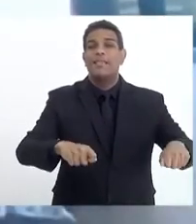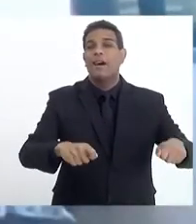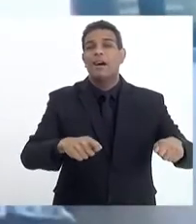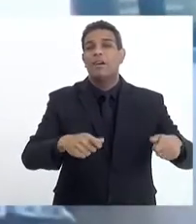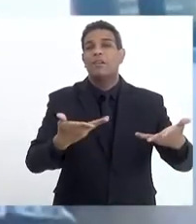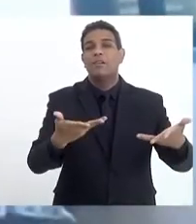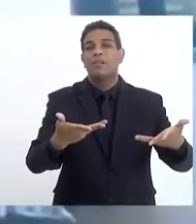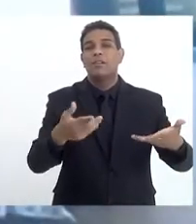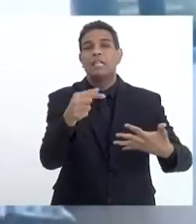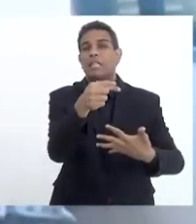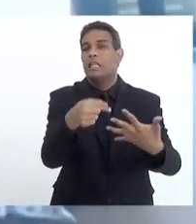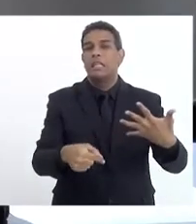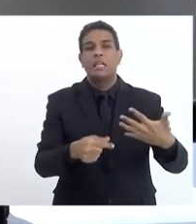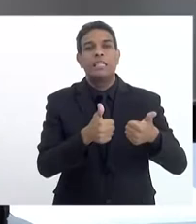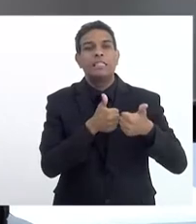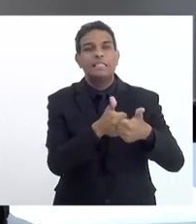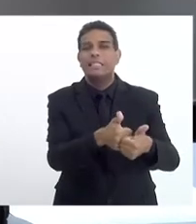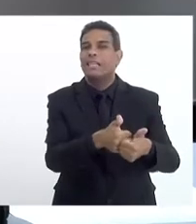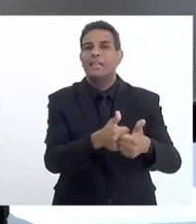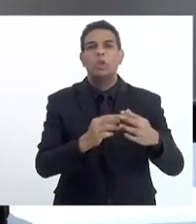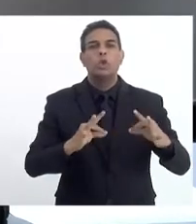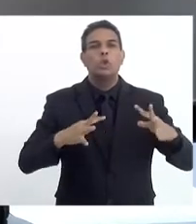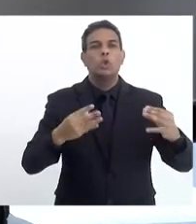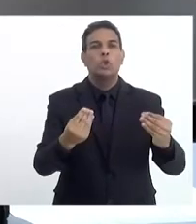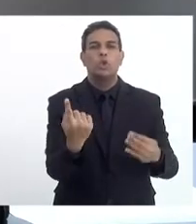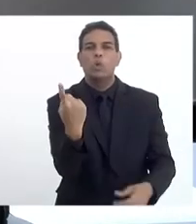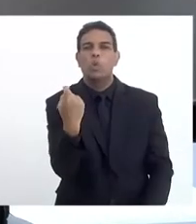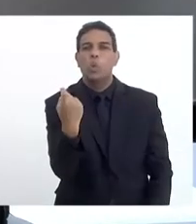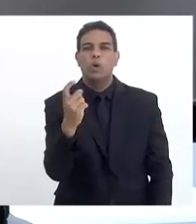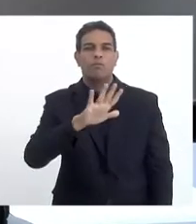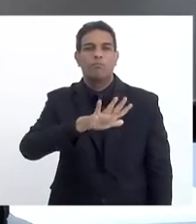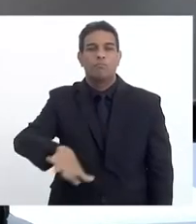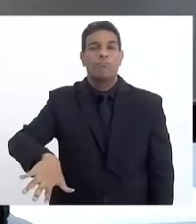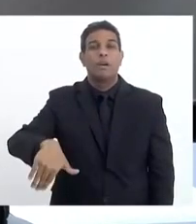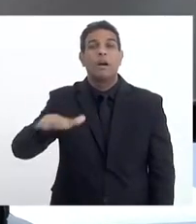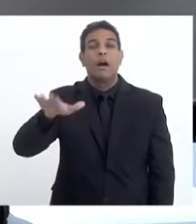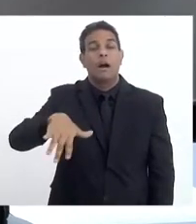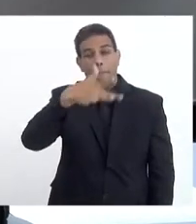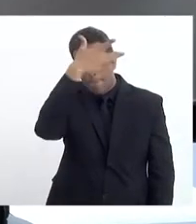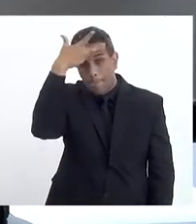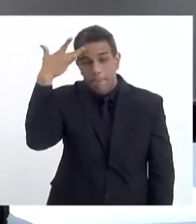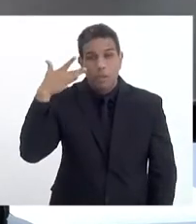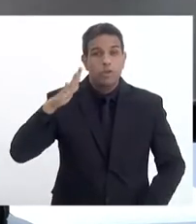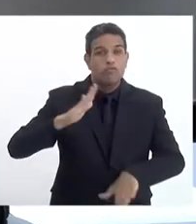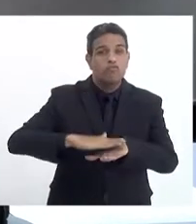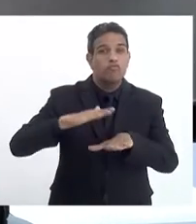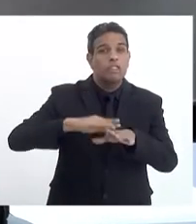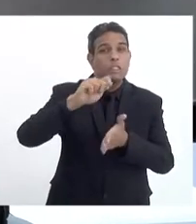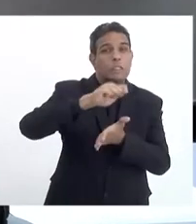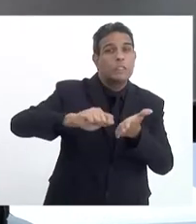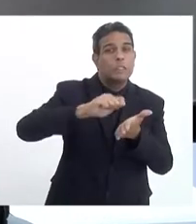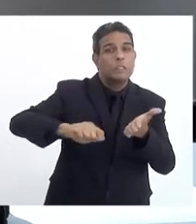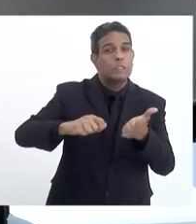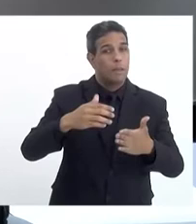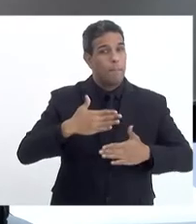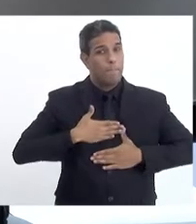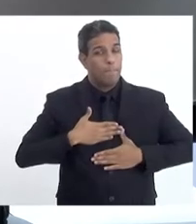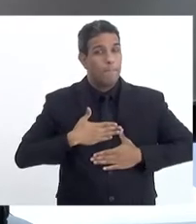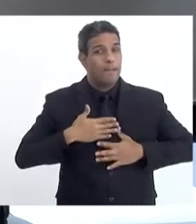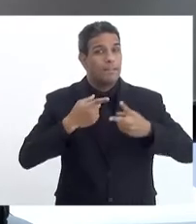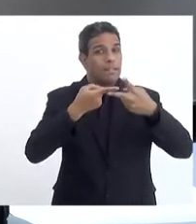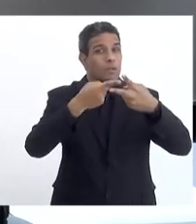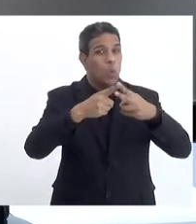Liturgia, símbolos, dogmas, cargos da eclesia. Por isso que eu perguntei quem foi o autor. Porque, no meu entendimento, ele